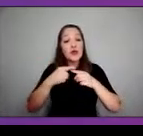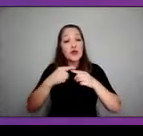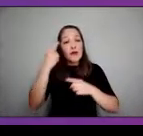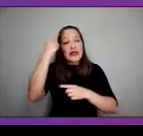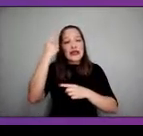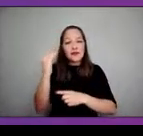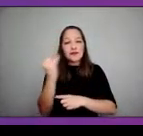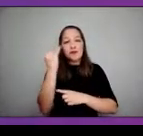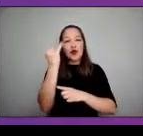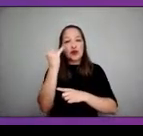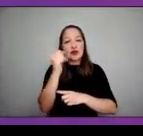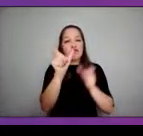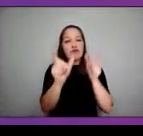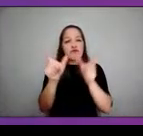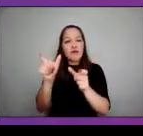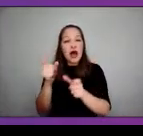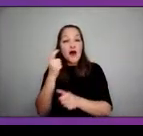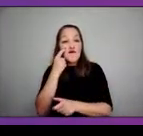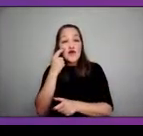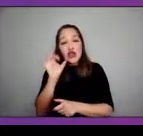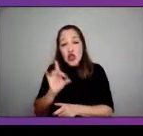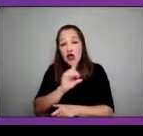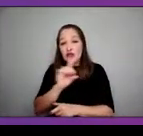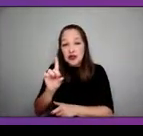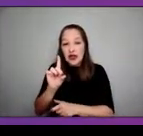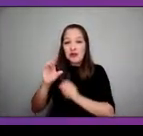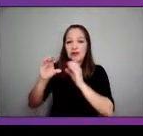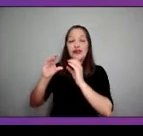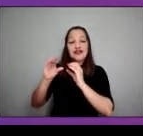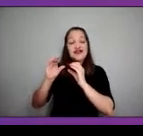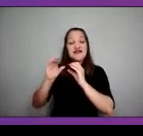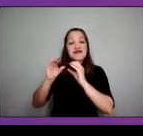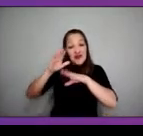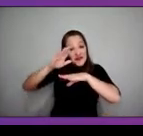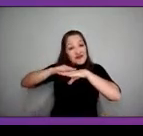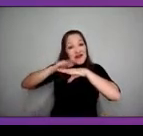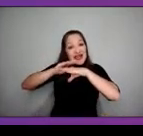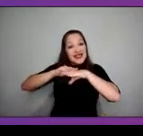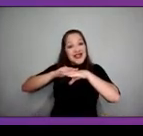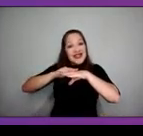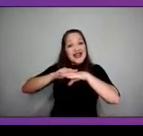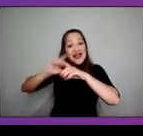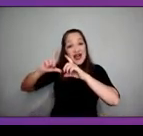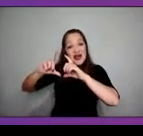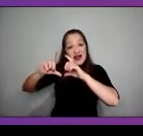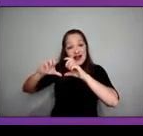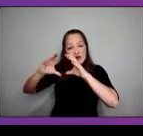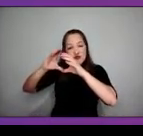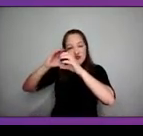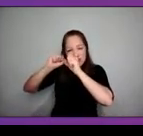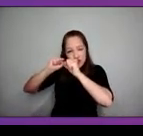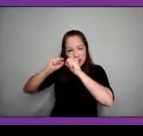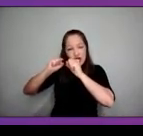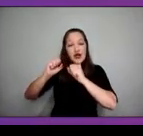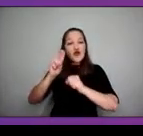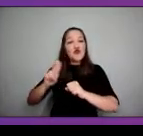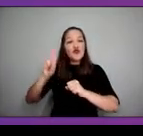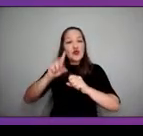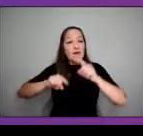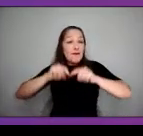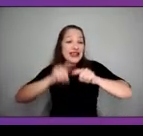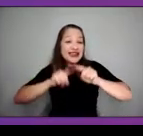não só vissem uma câmera obscura pronta mas pudessem fazer essa construção utilizando materiais fáceis